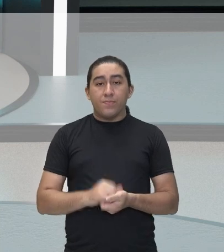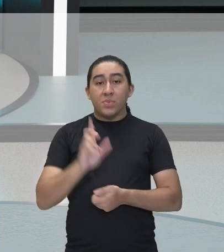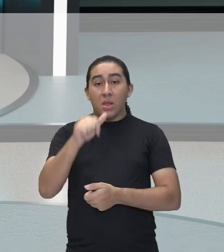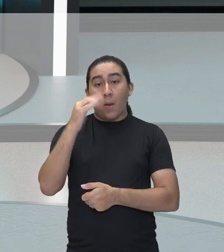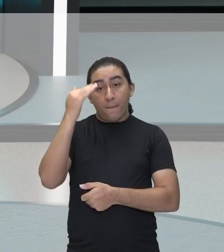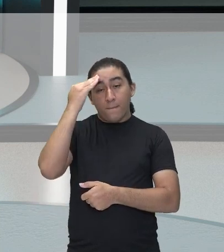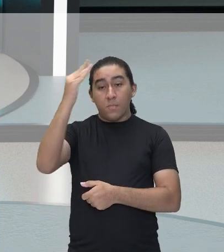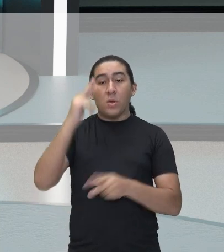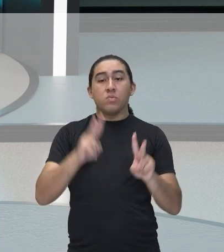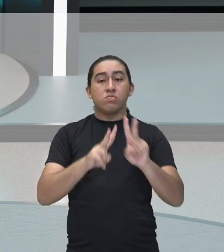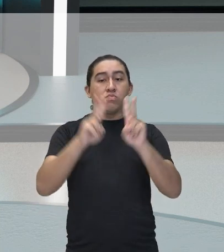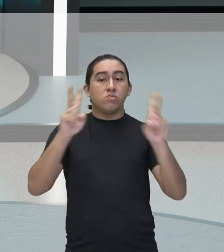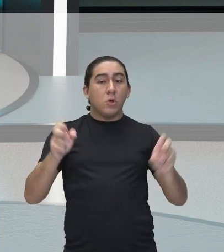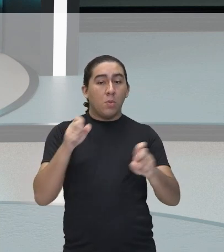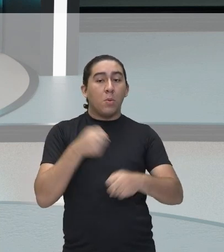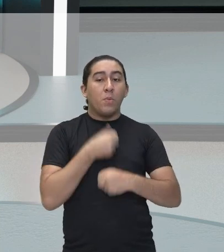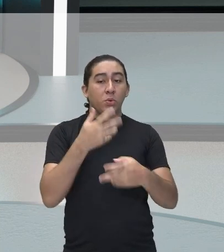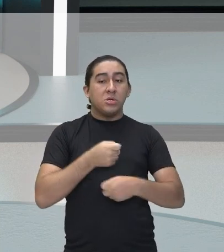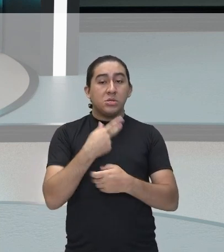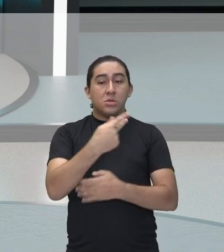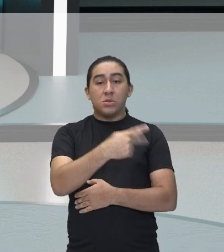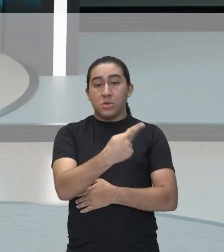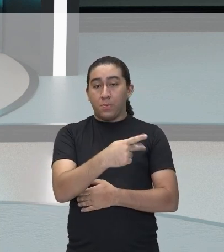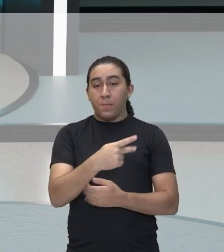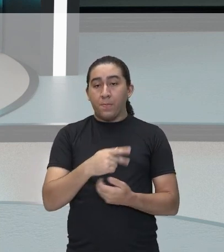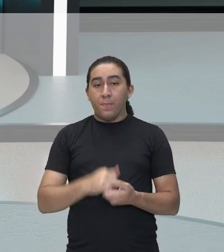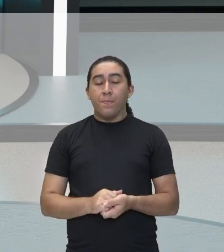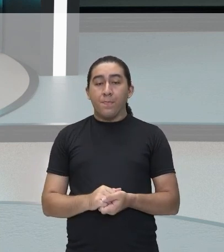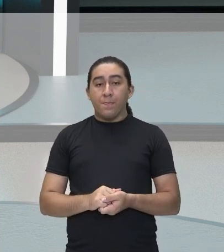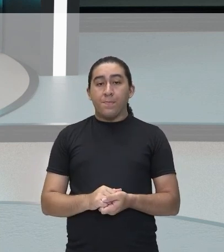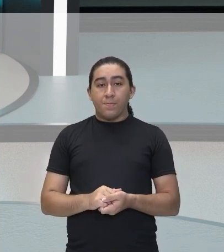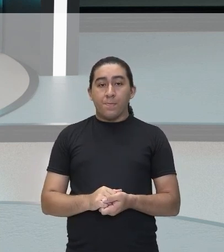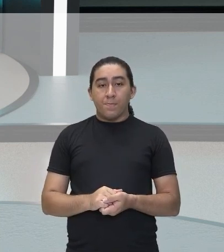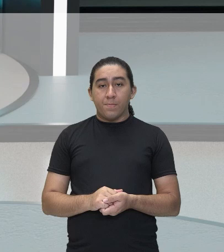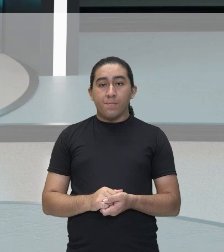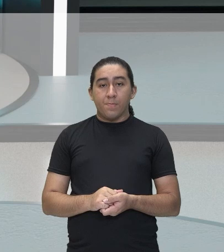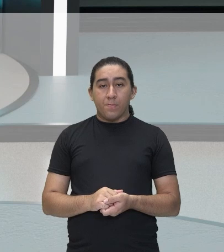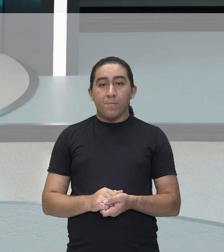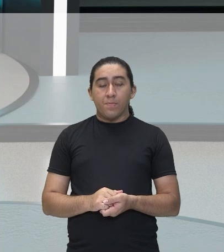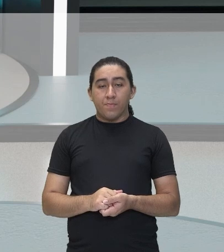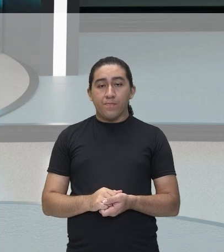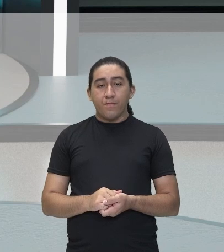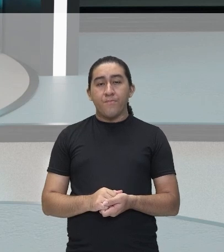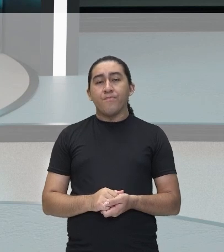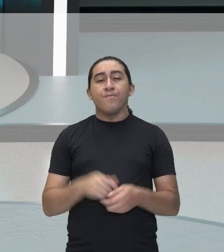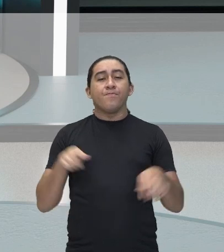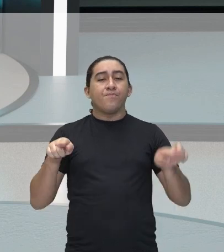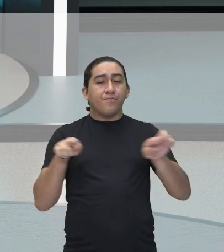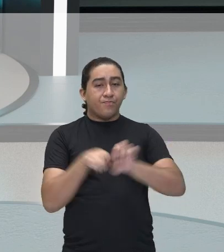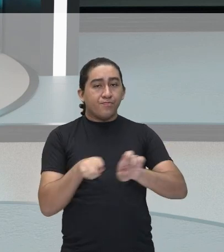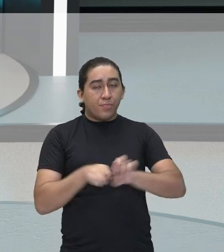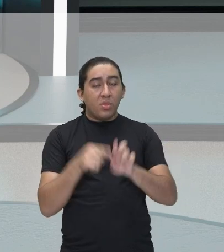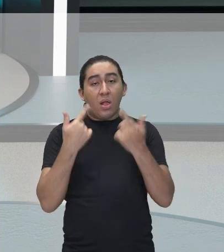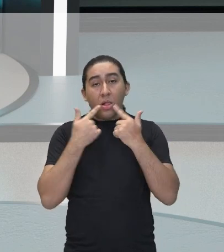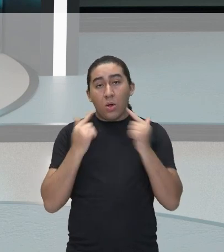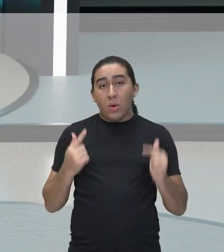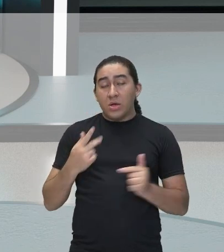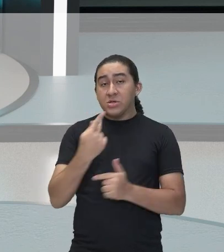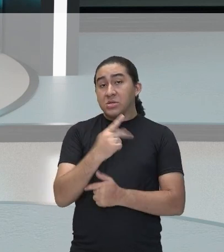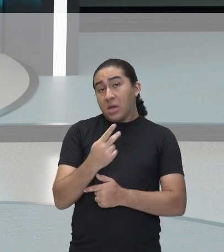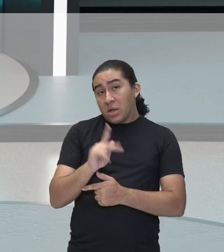principal tema de suas poesias. Sua linguagem é simples e acessível.